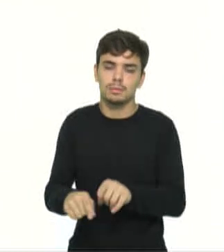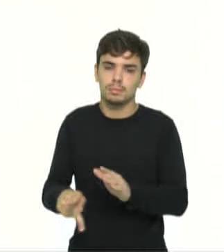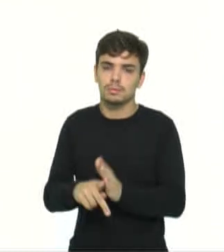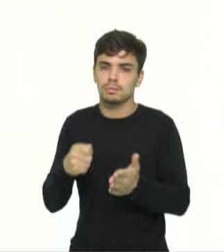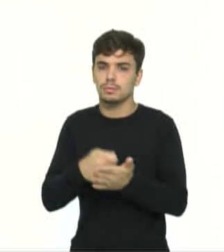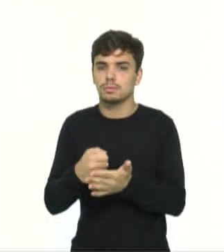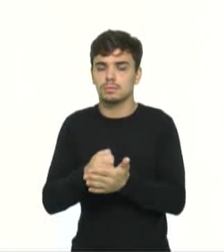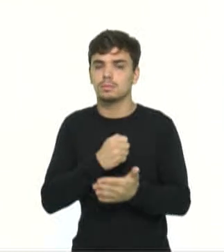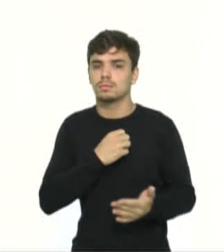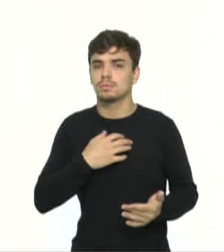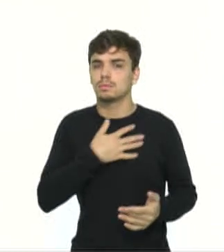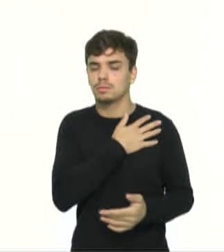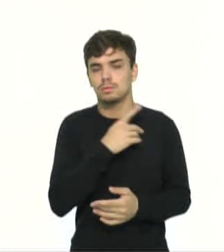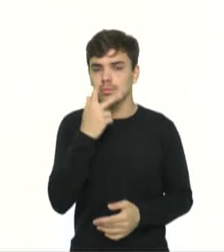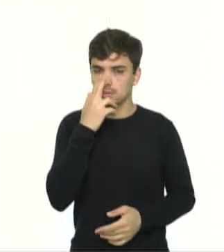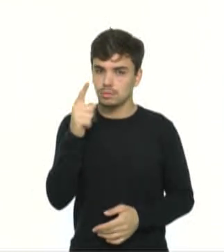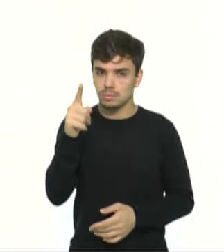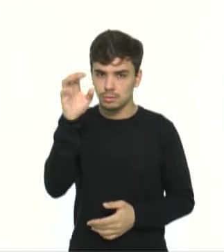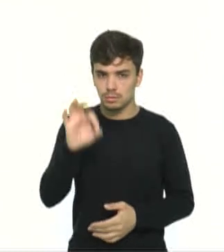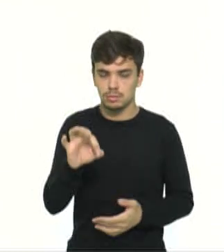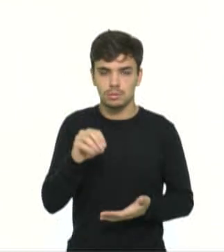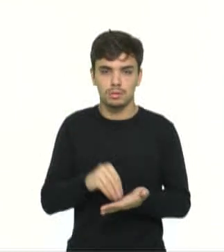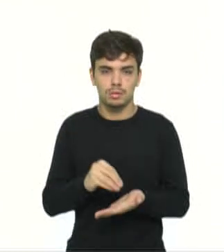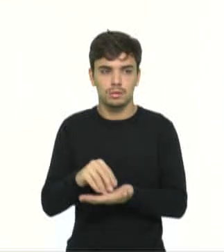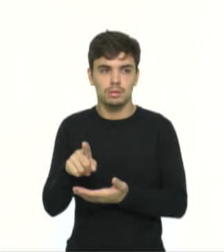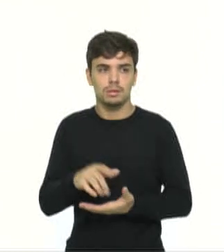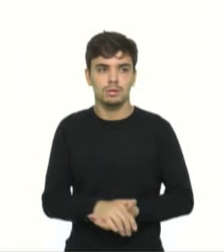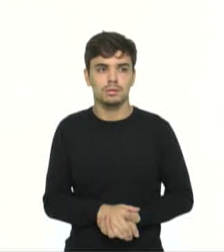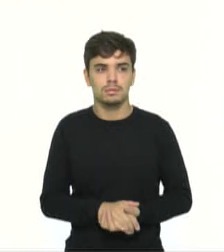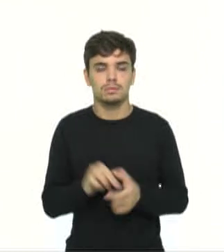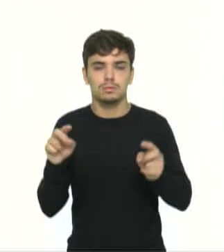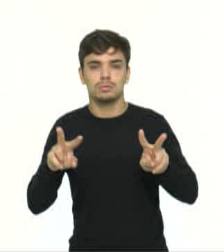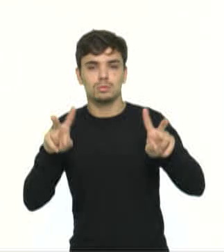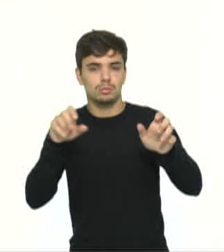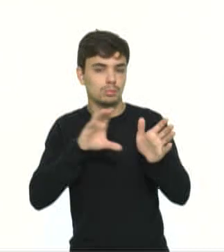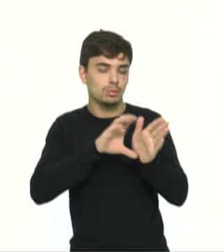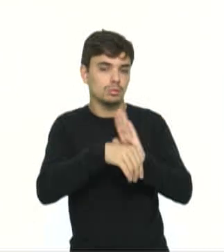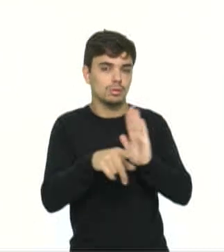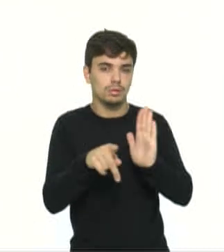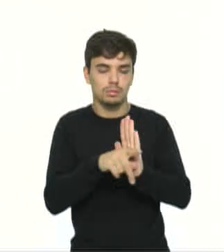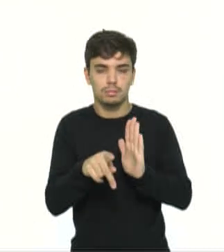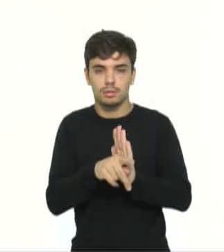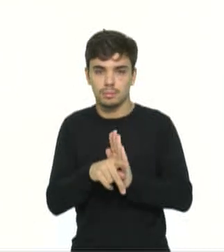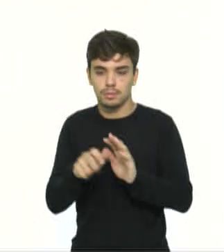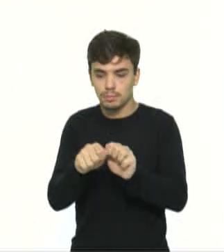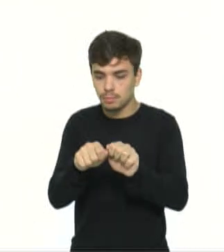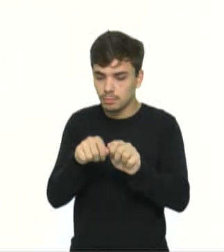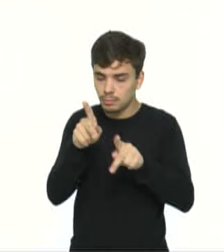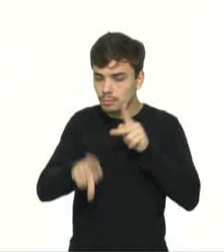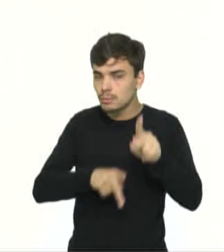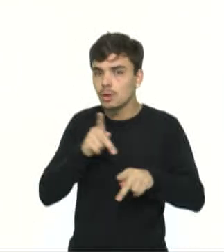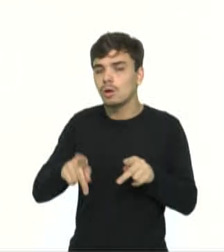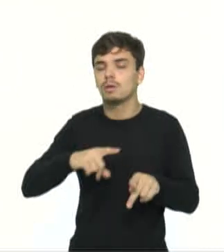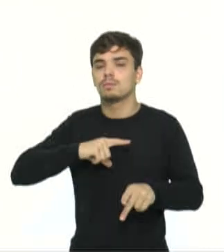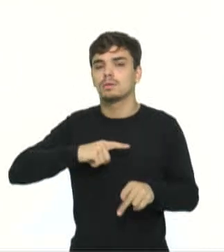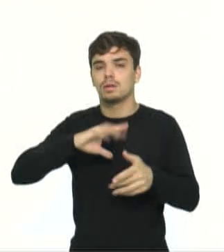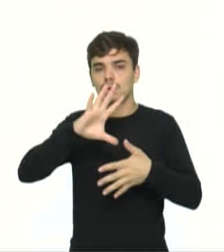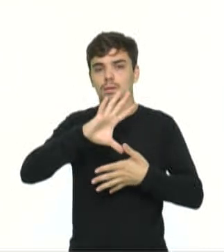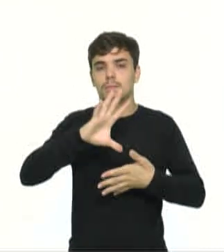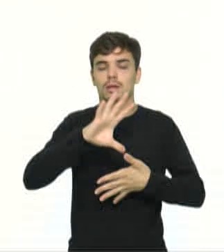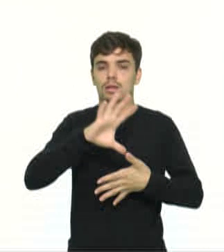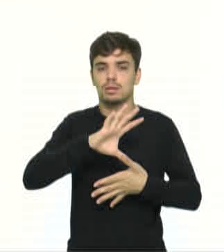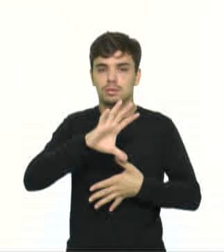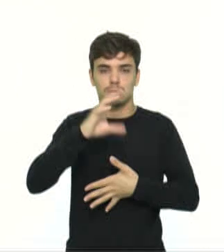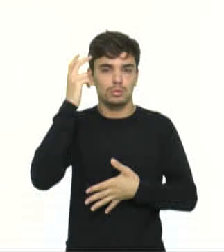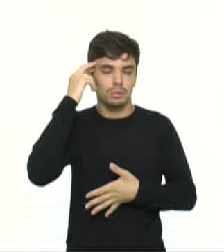na América. Acredito que você tenha marcado essa, né? Sobre o conceito de autodeterminação dos povos, a América manteve-se neutra no